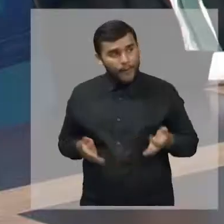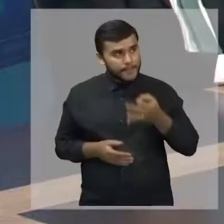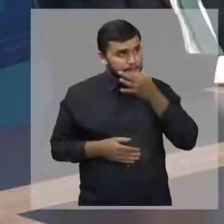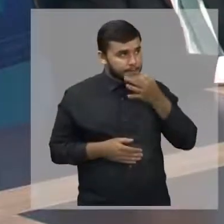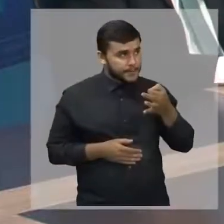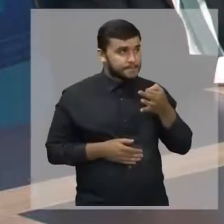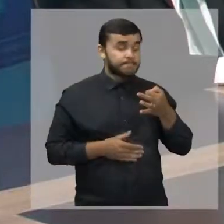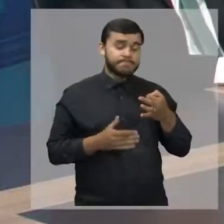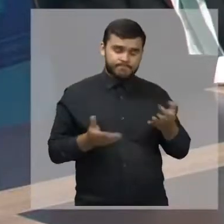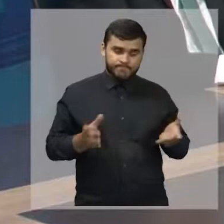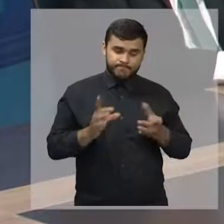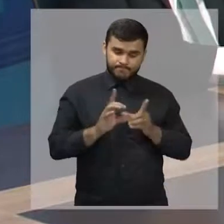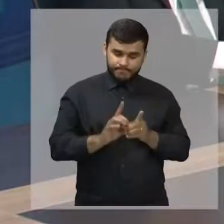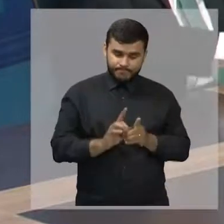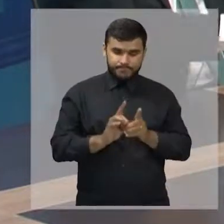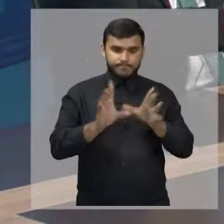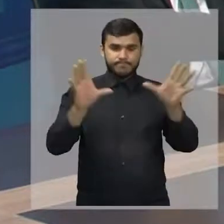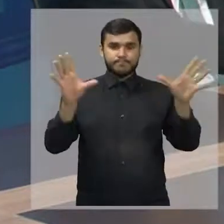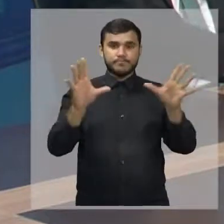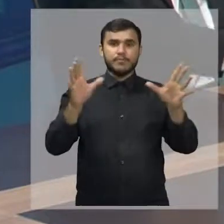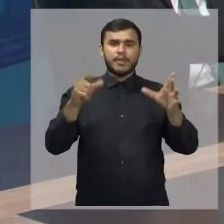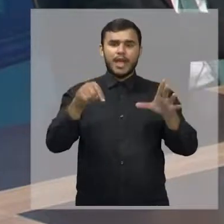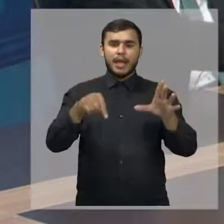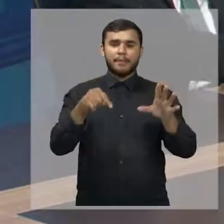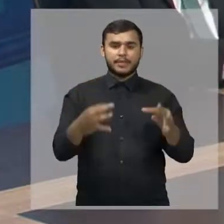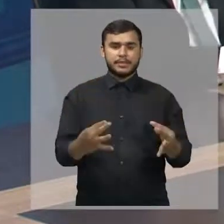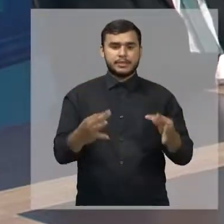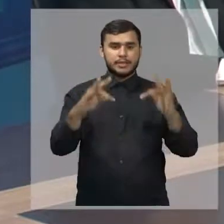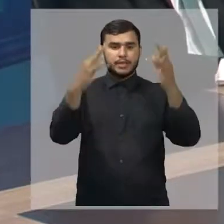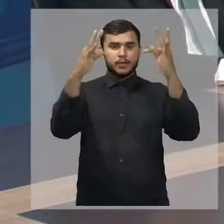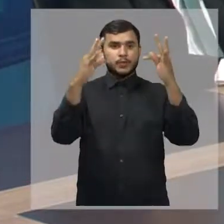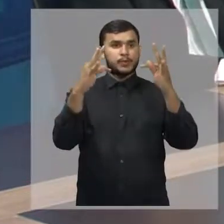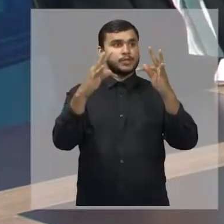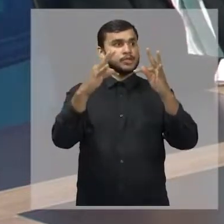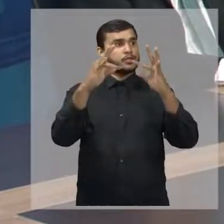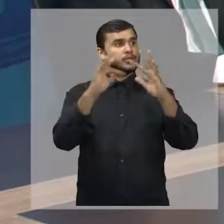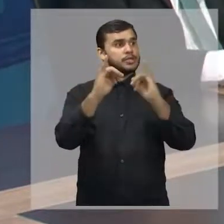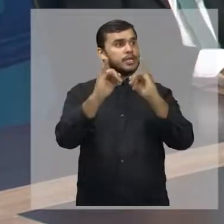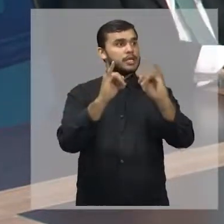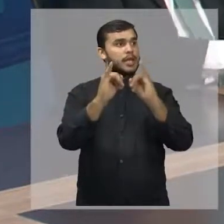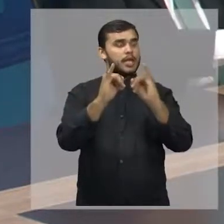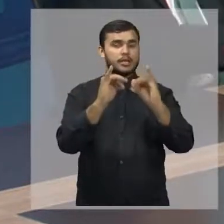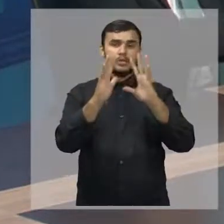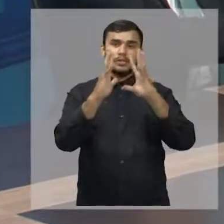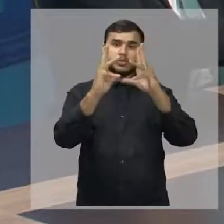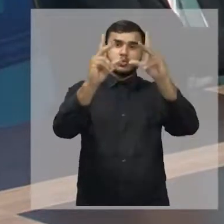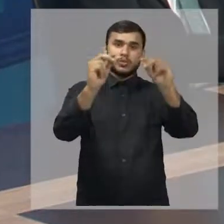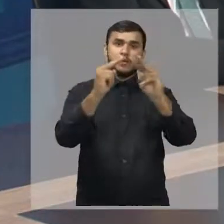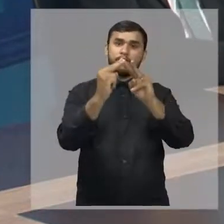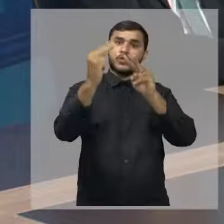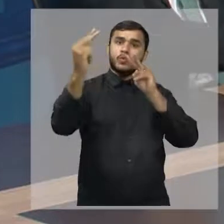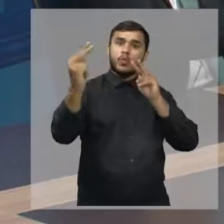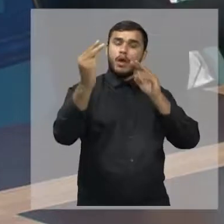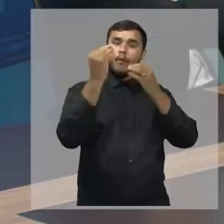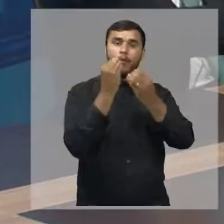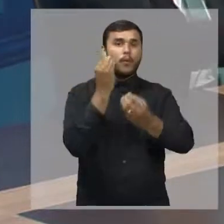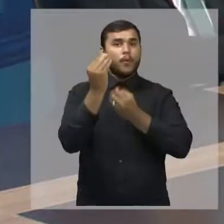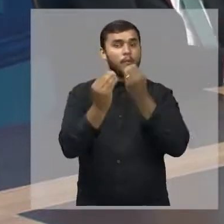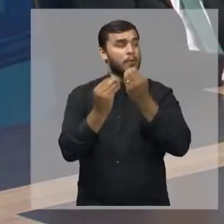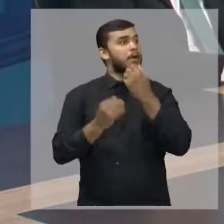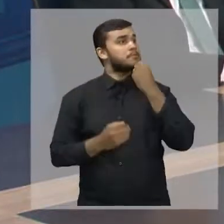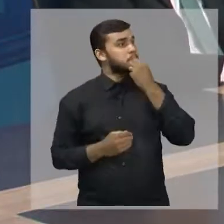é possível uma legitimação maior da soberania popular, uma atuação, um